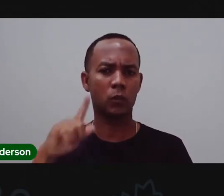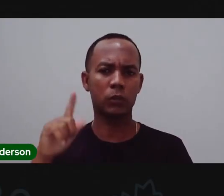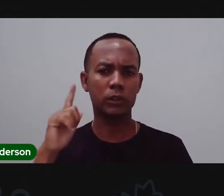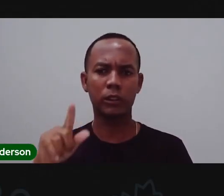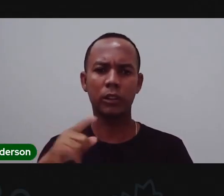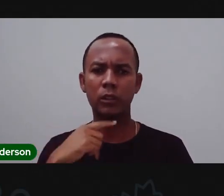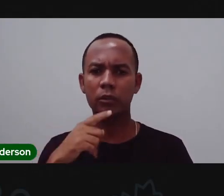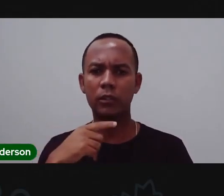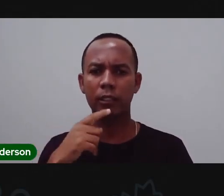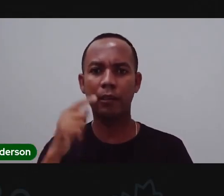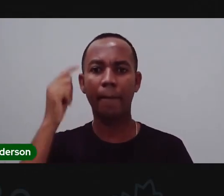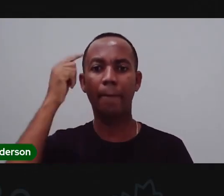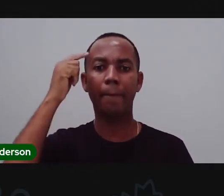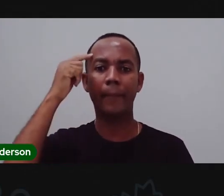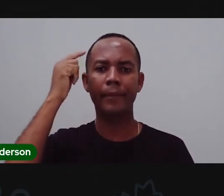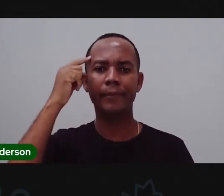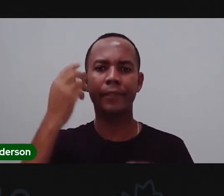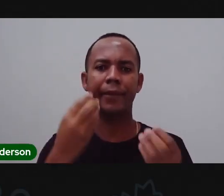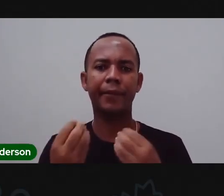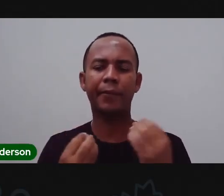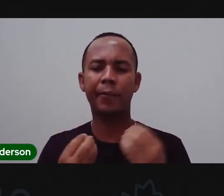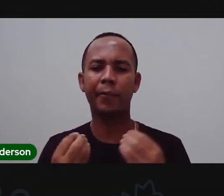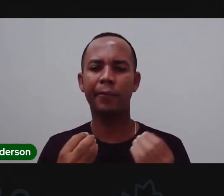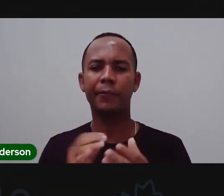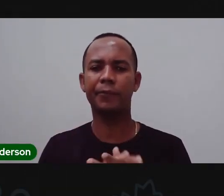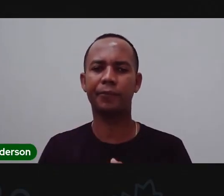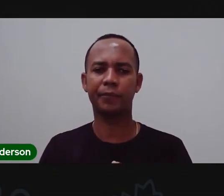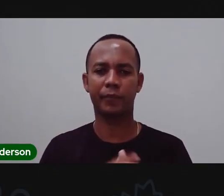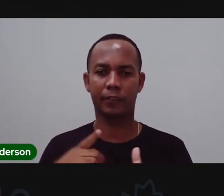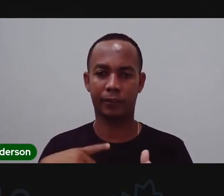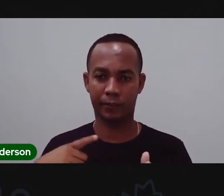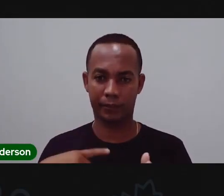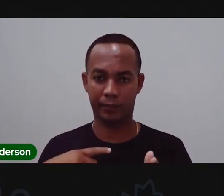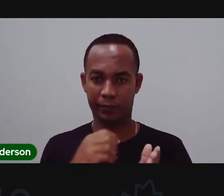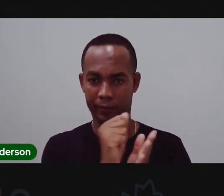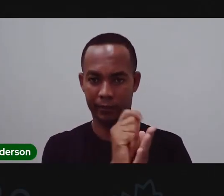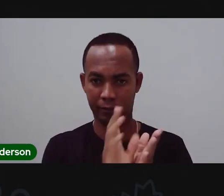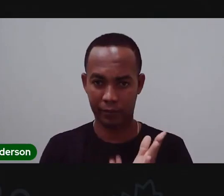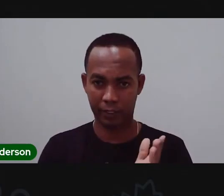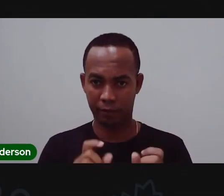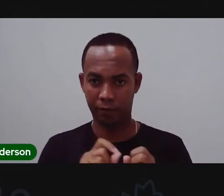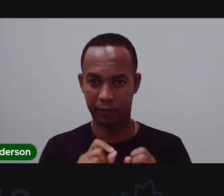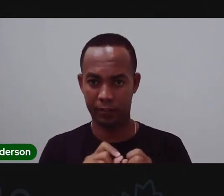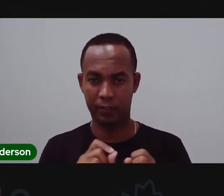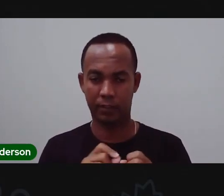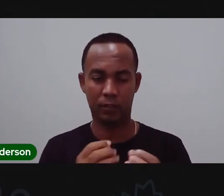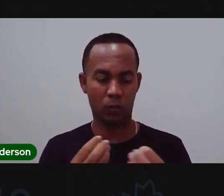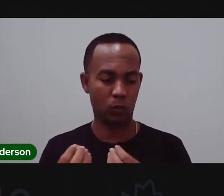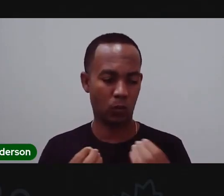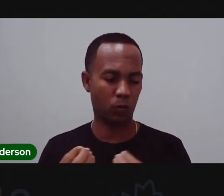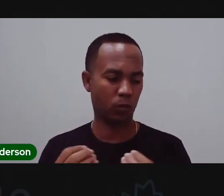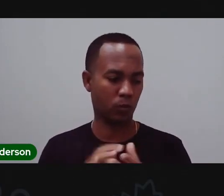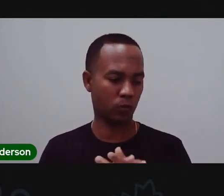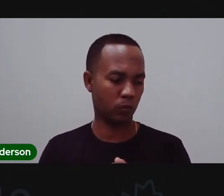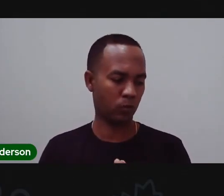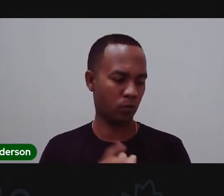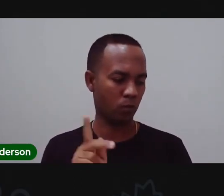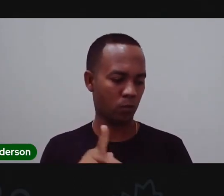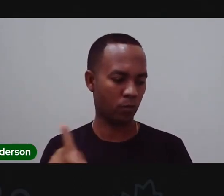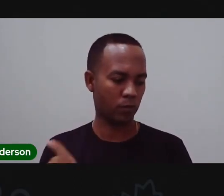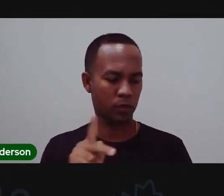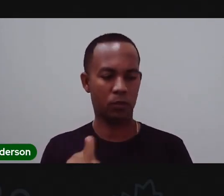tenta, ó, pensar aí. E olha, vou conseguir fazer essa atividade aqui agora. Lembrando que a pró de